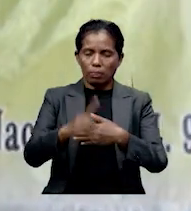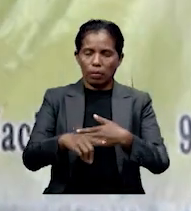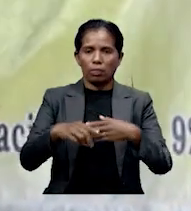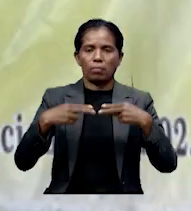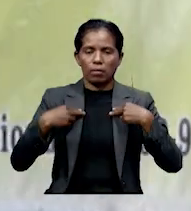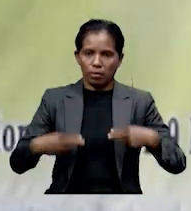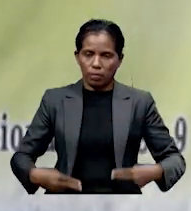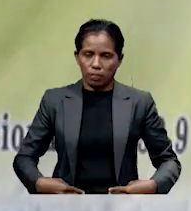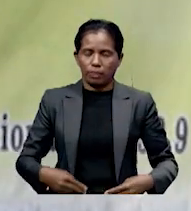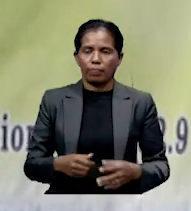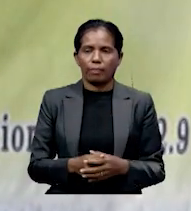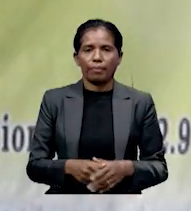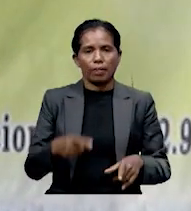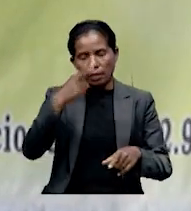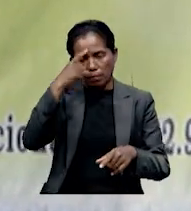da né mas a dessa